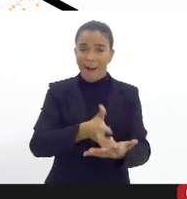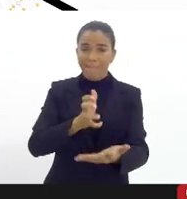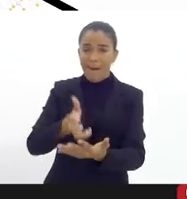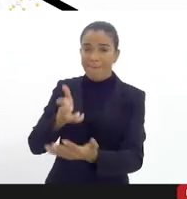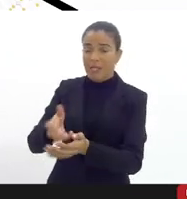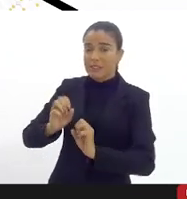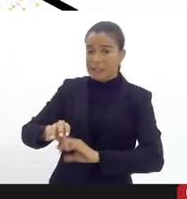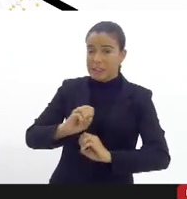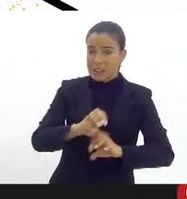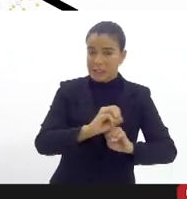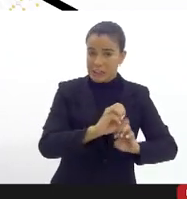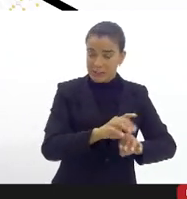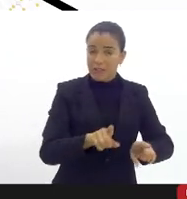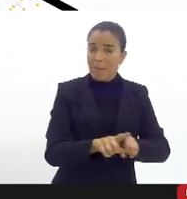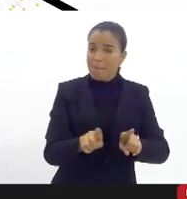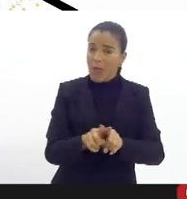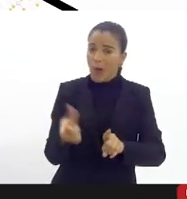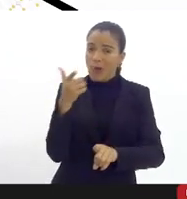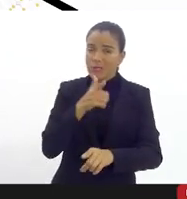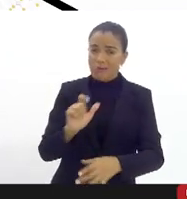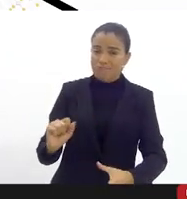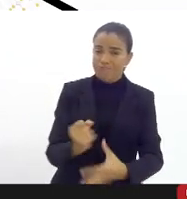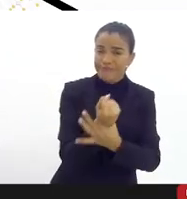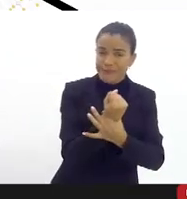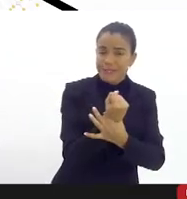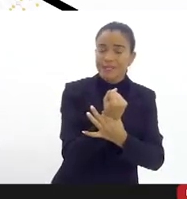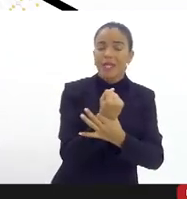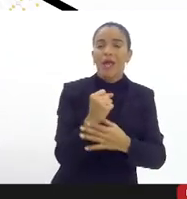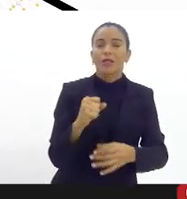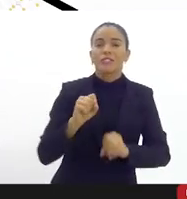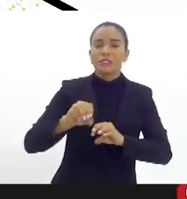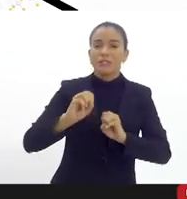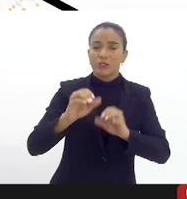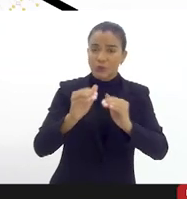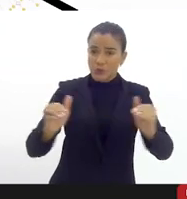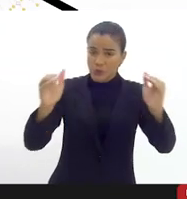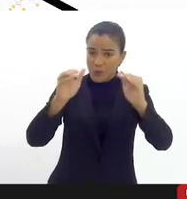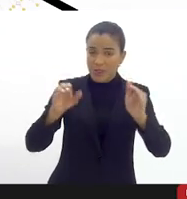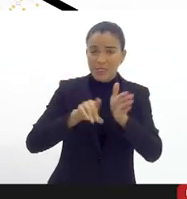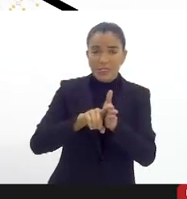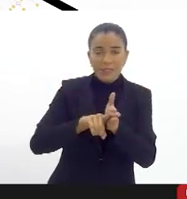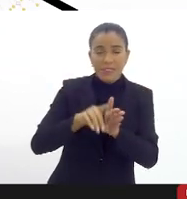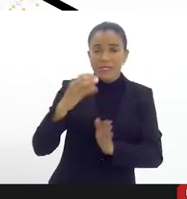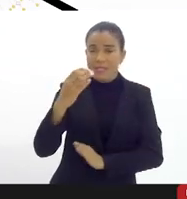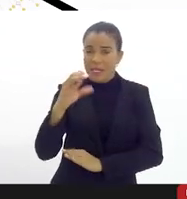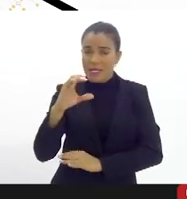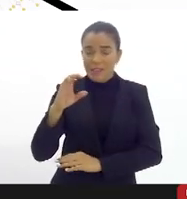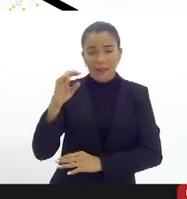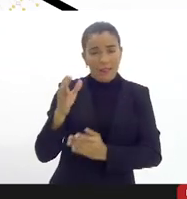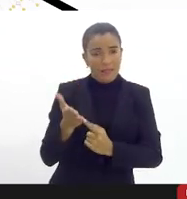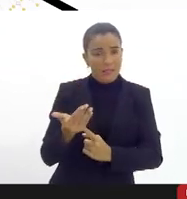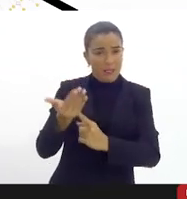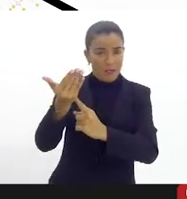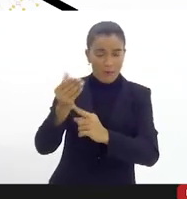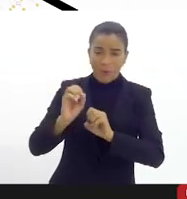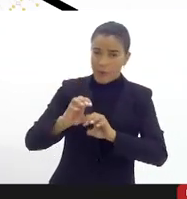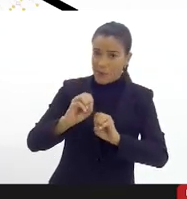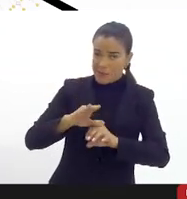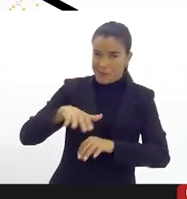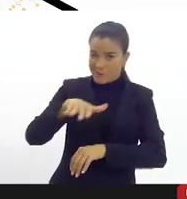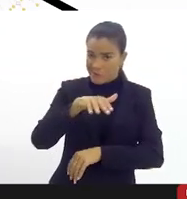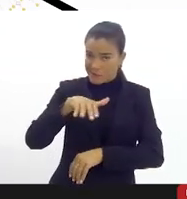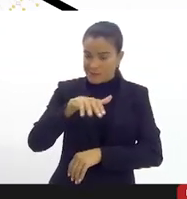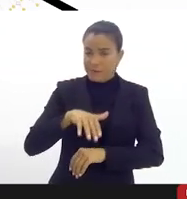né dominam também a propriedade sobre as instituições de ensino superior a Ciência Tecnologia pesquisa que o ensino nesse